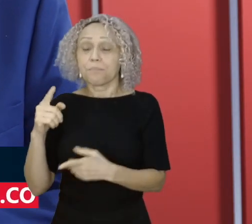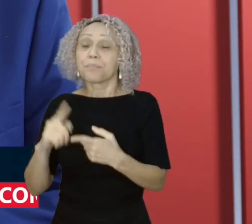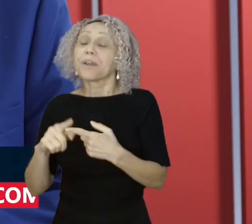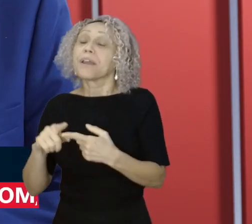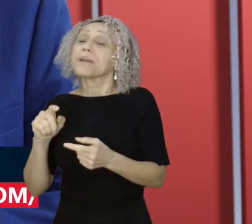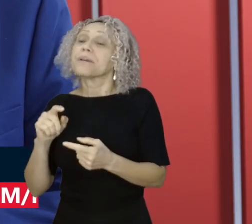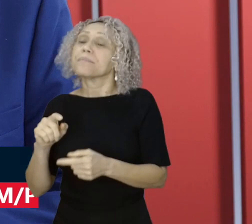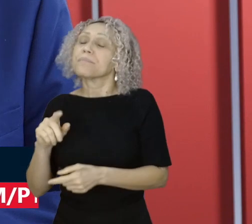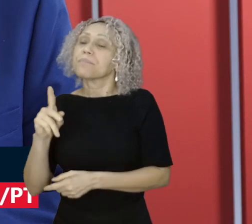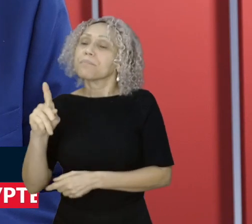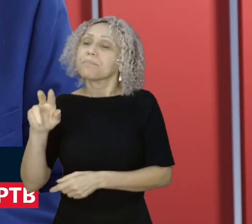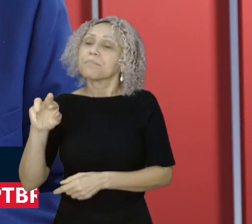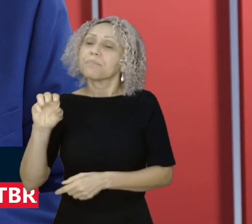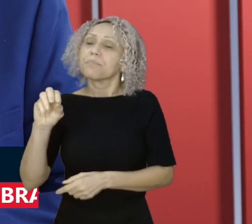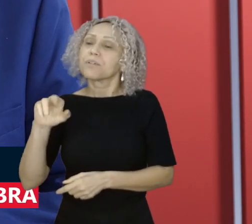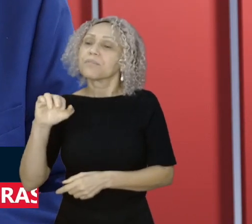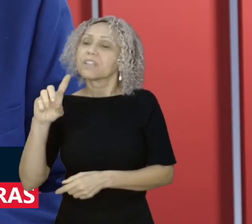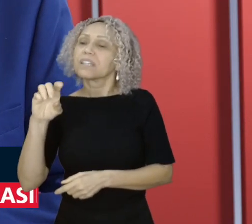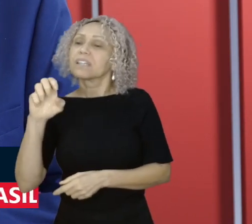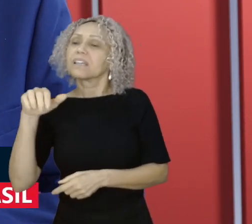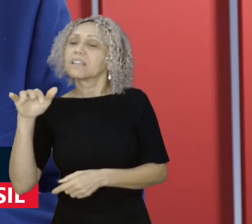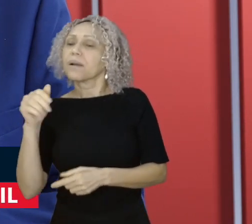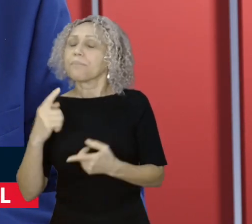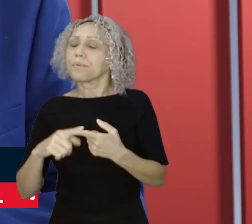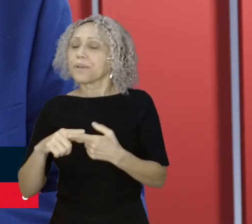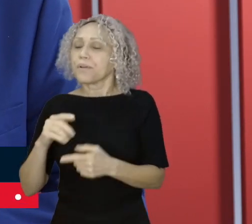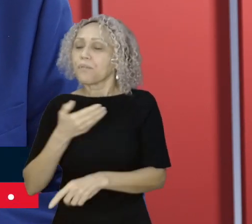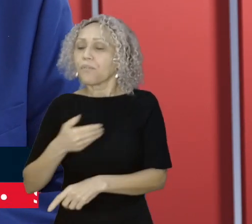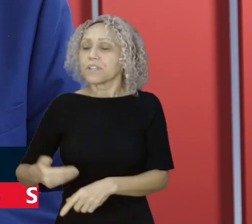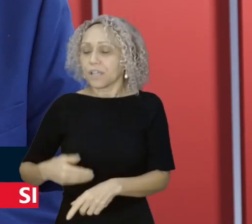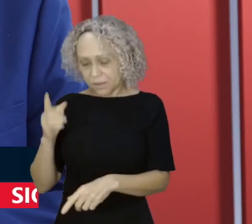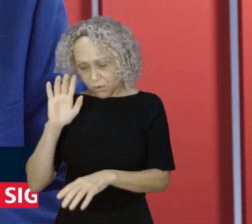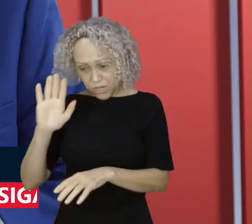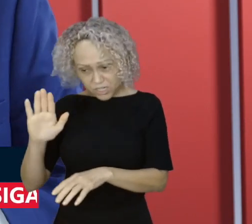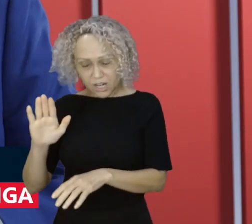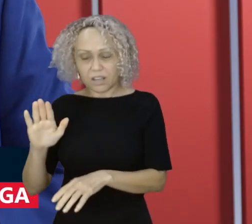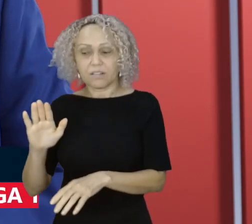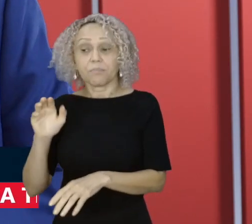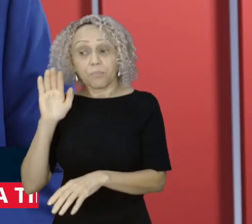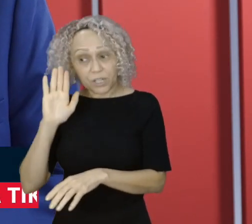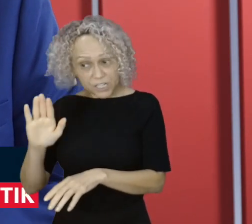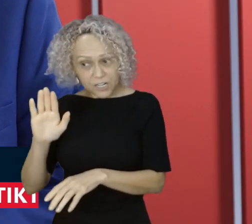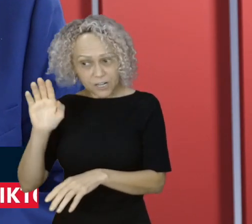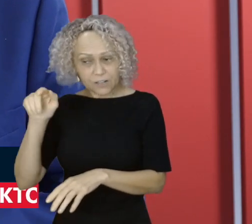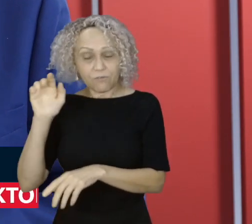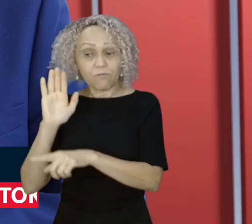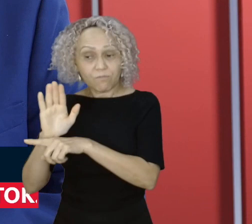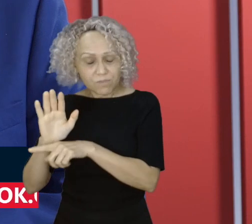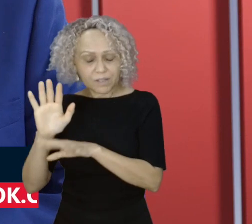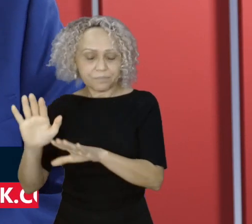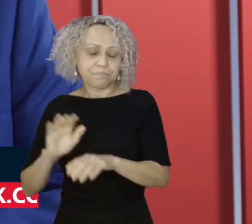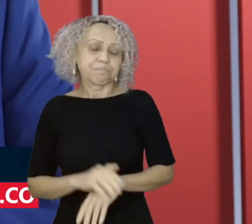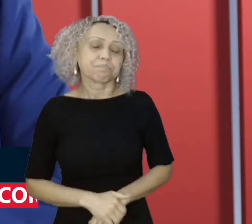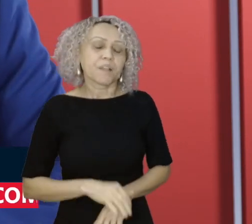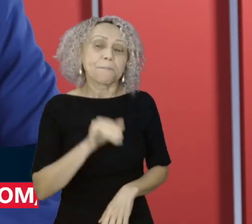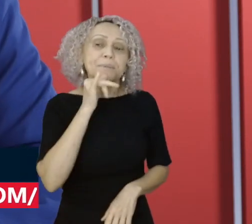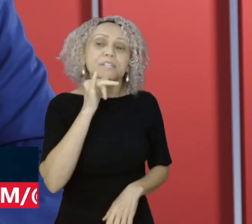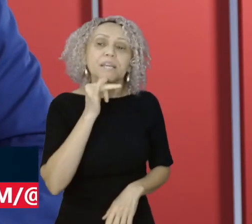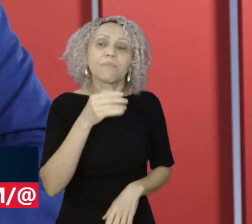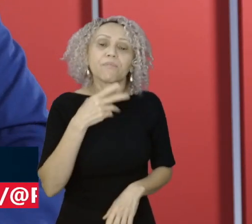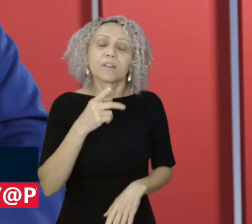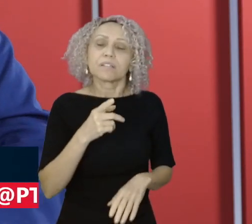se é cidade, precisa ter formalização, precisa ter investimento. Eu vou citar aqui agora, por exemplo, o investimento